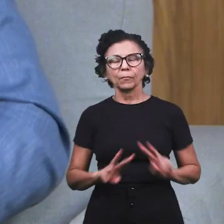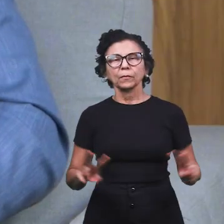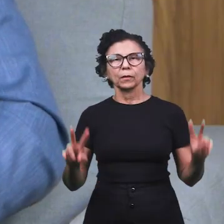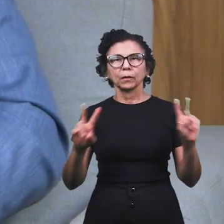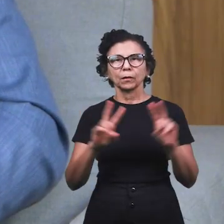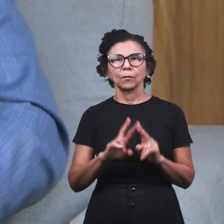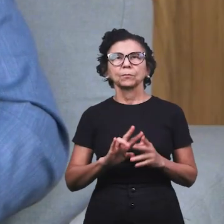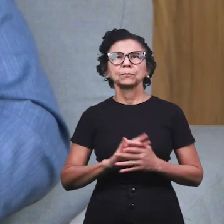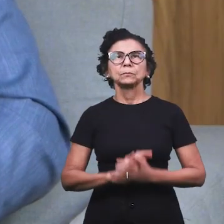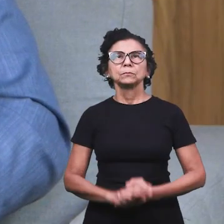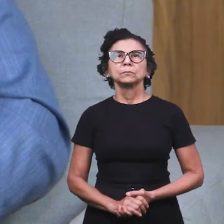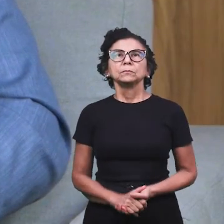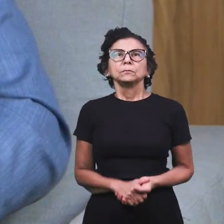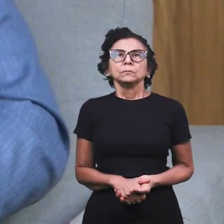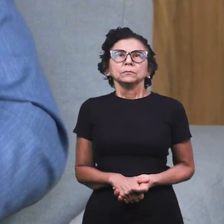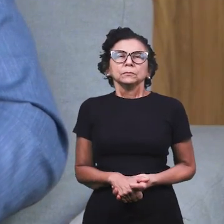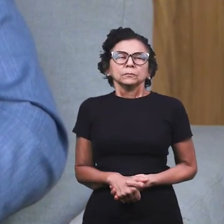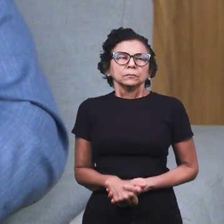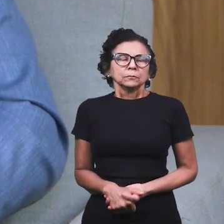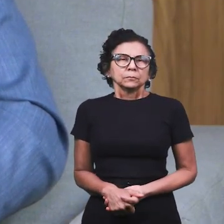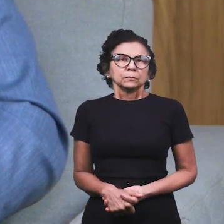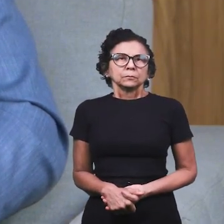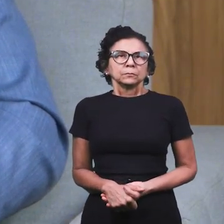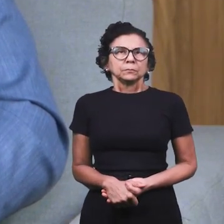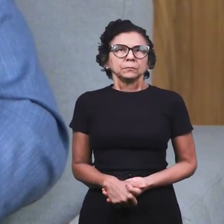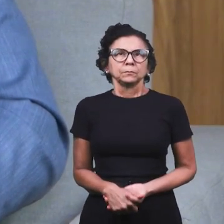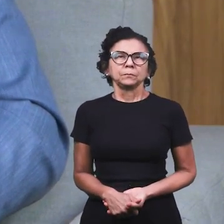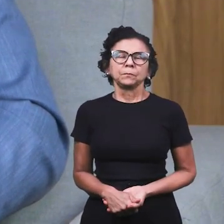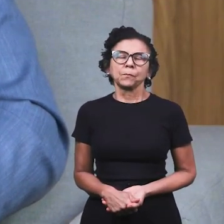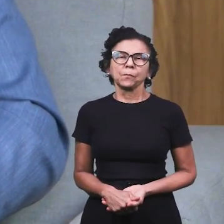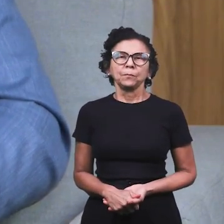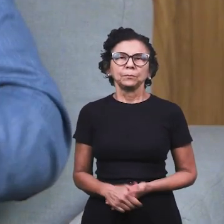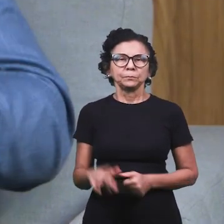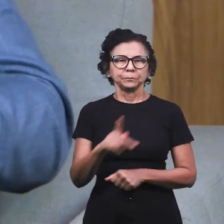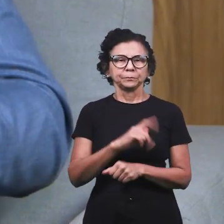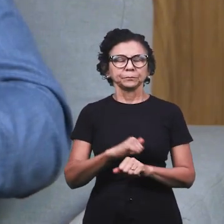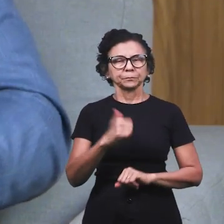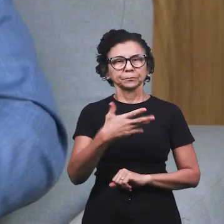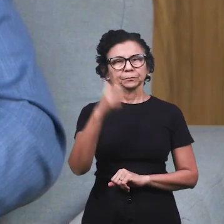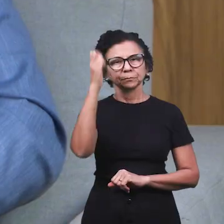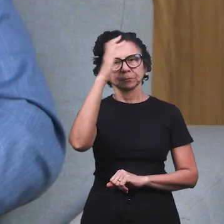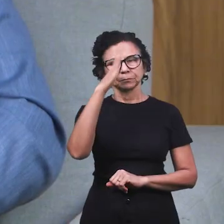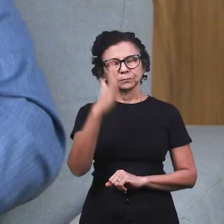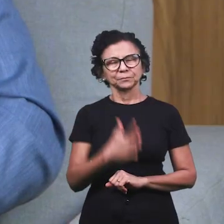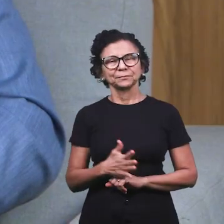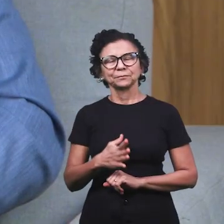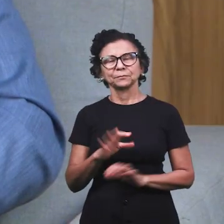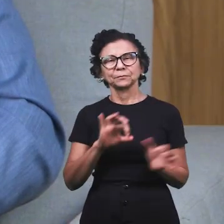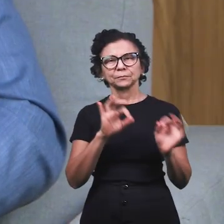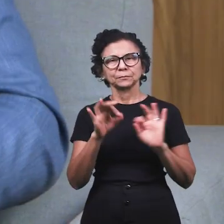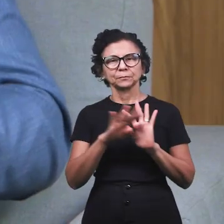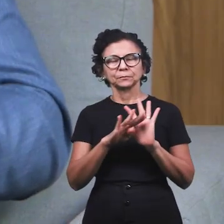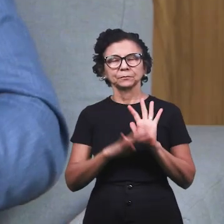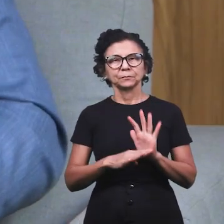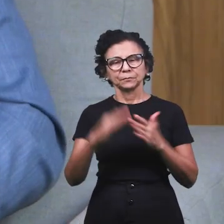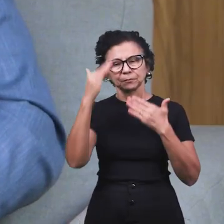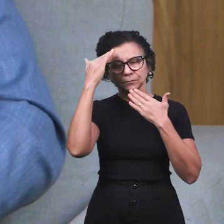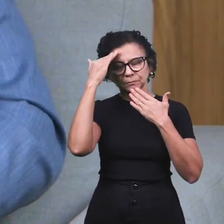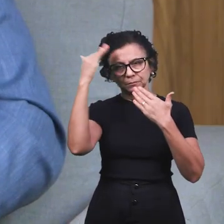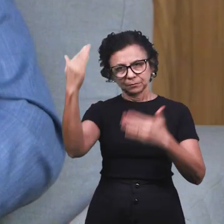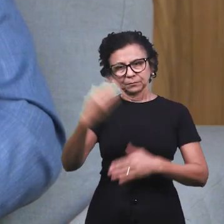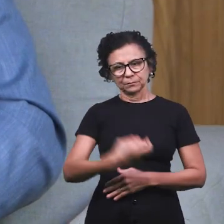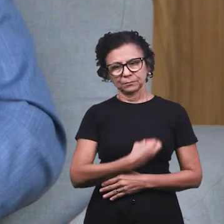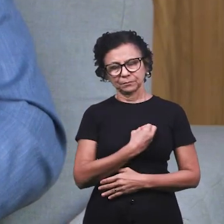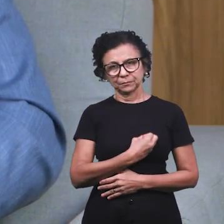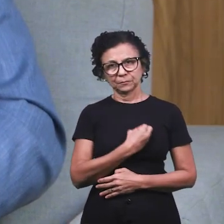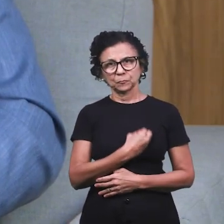tem chegado esse conteúdo a diversos lares no Brasil e no exterior. Agradecemos desde já a audiência daqueles que